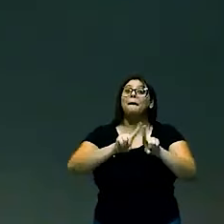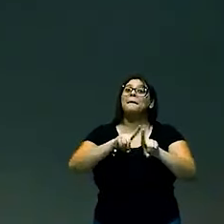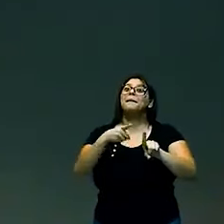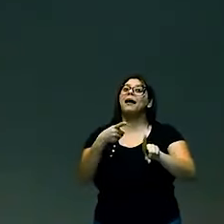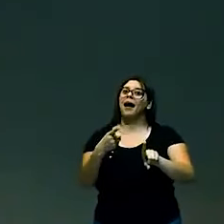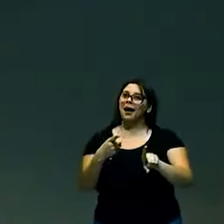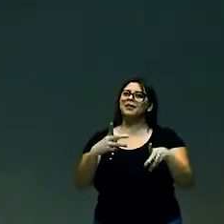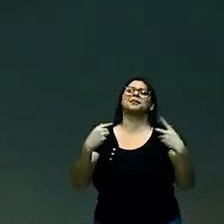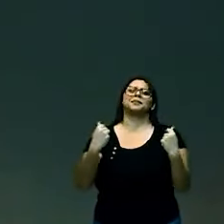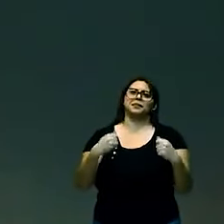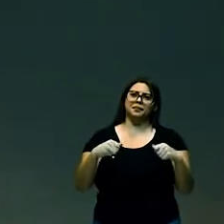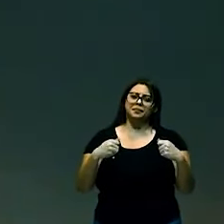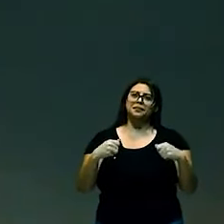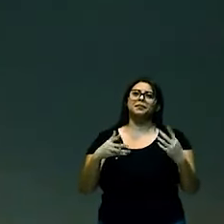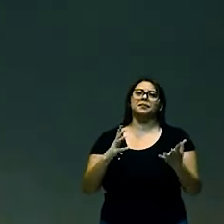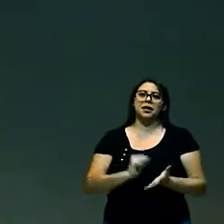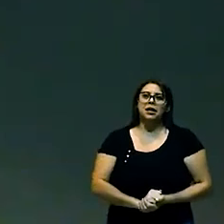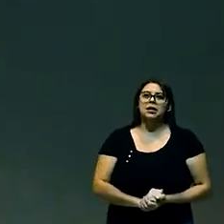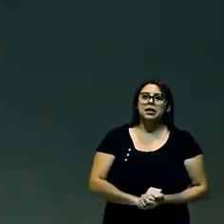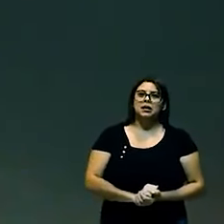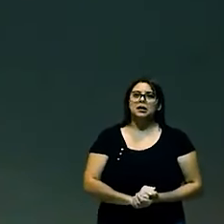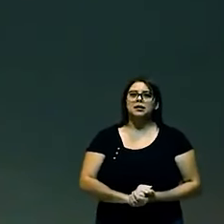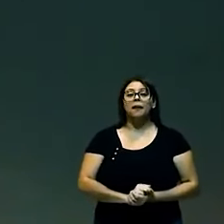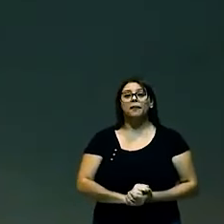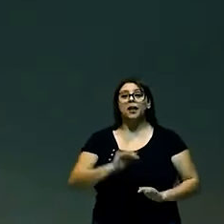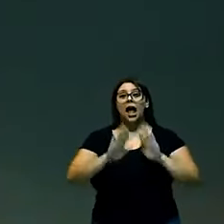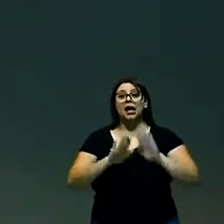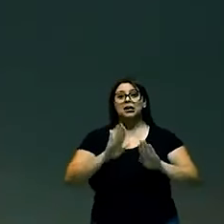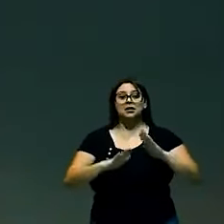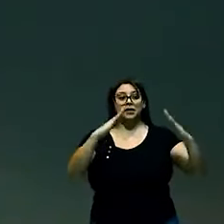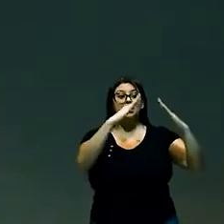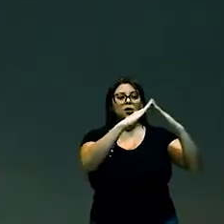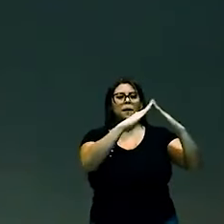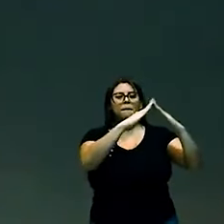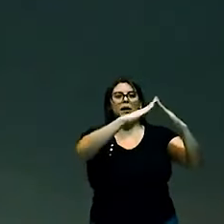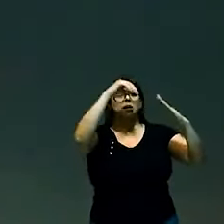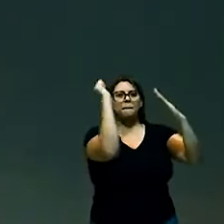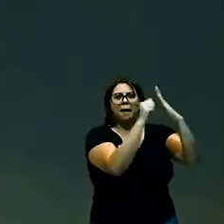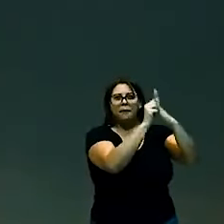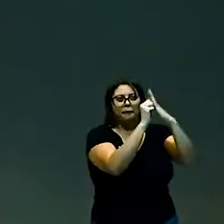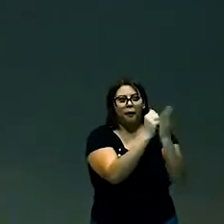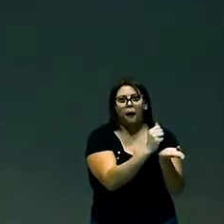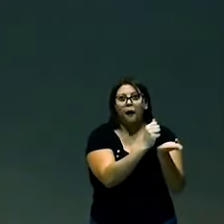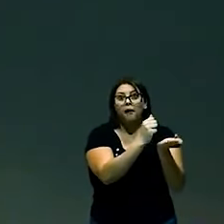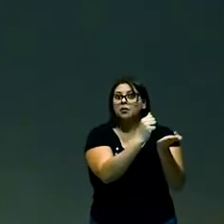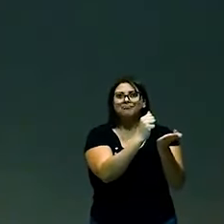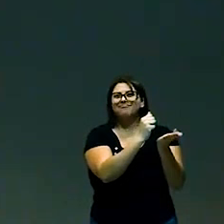para também ficar derrubando tudo do nada e começar de novo, do nada, né? Às vezes é só aquela casa que se